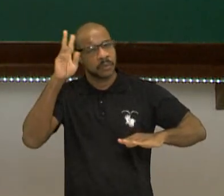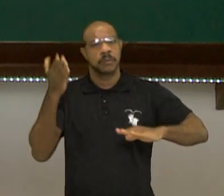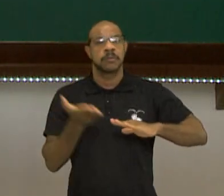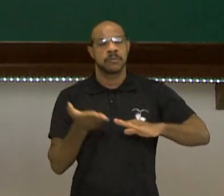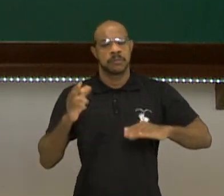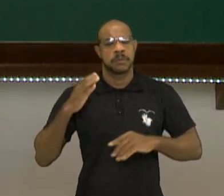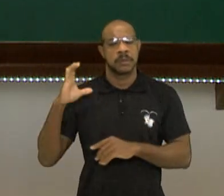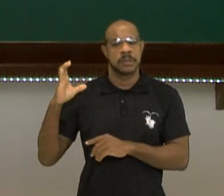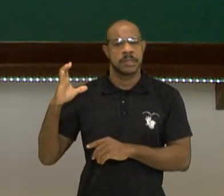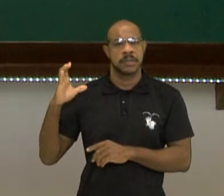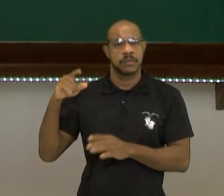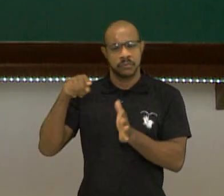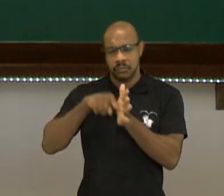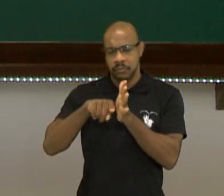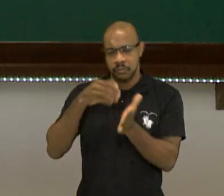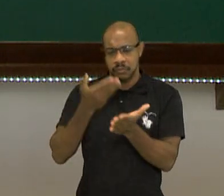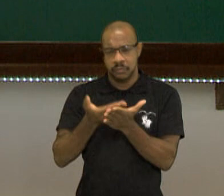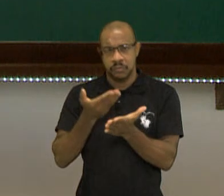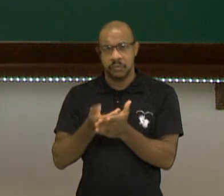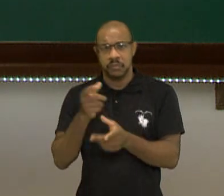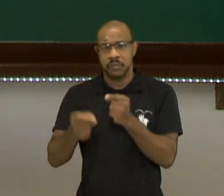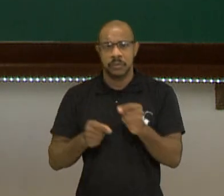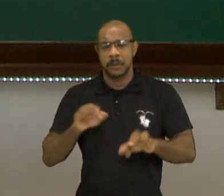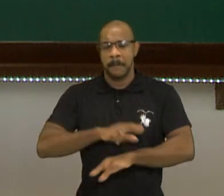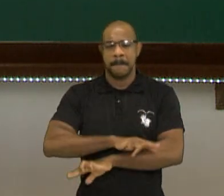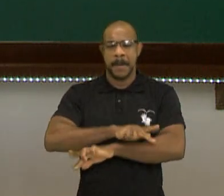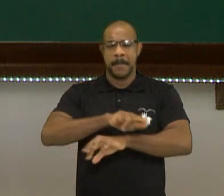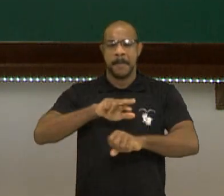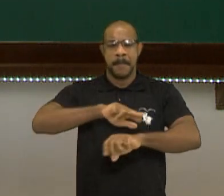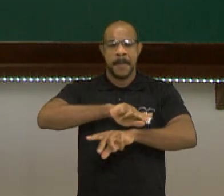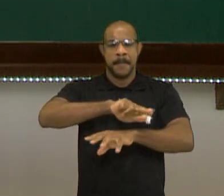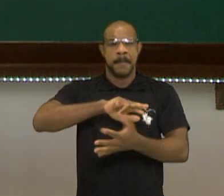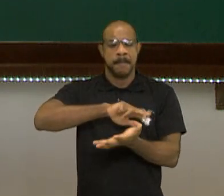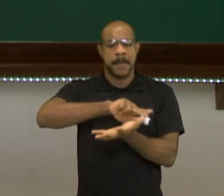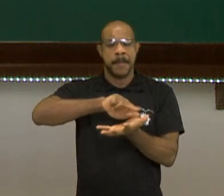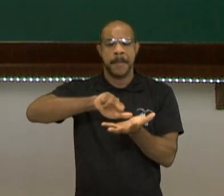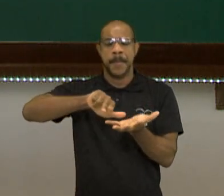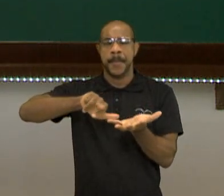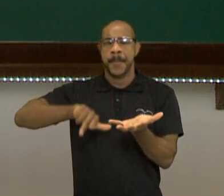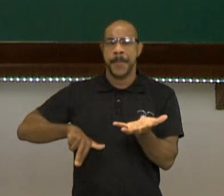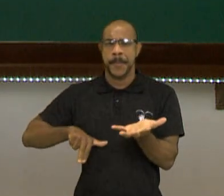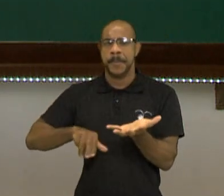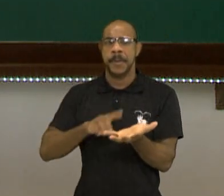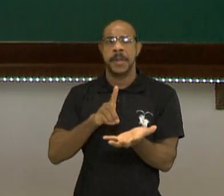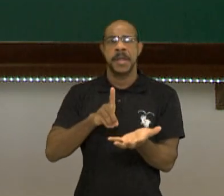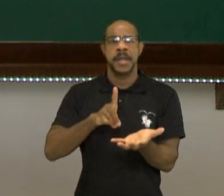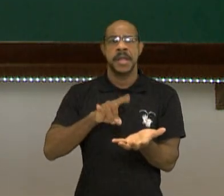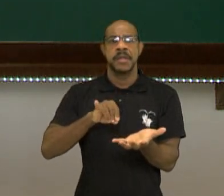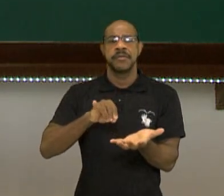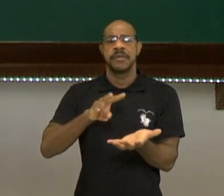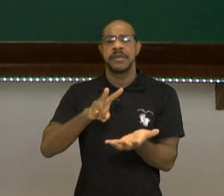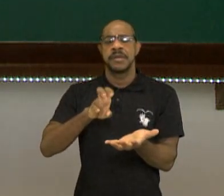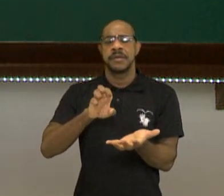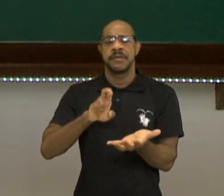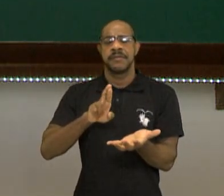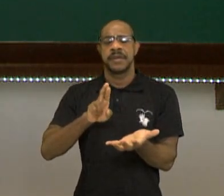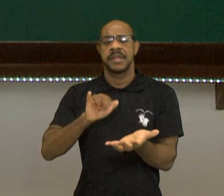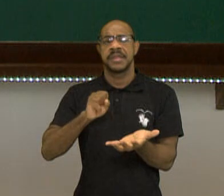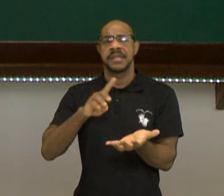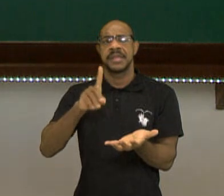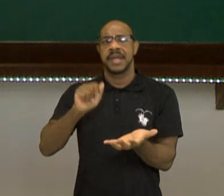está justamente no estudo da diversidade, no estudo da diferença. Então, esse